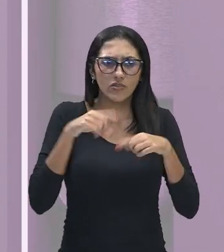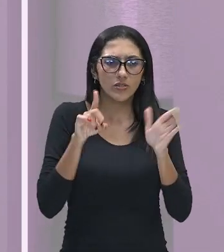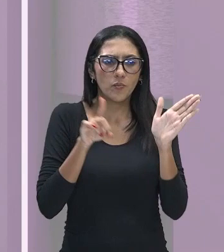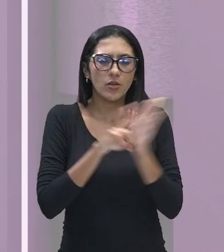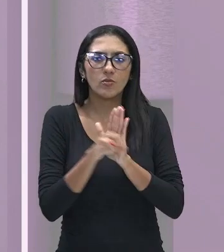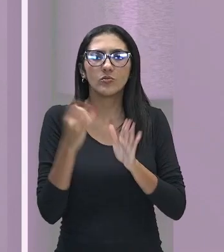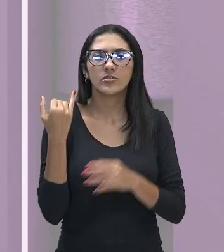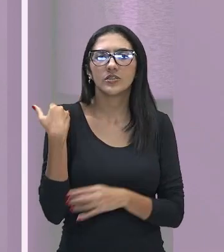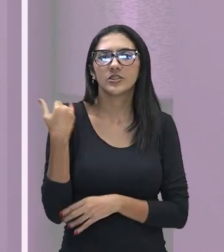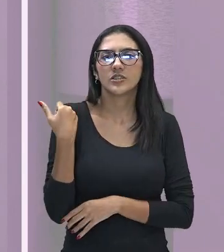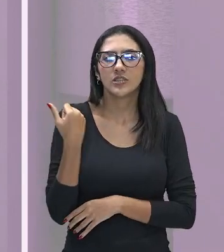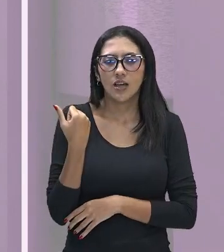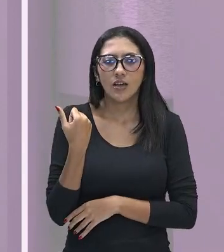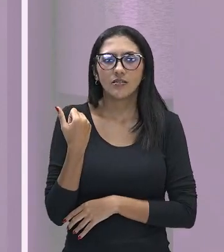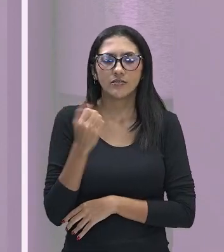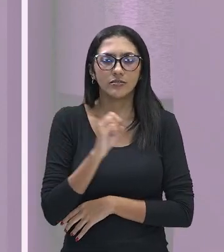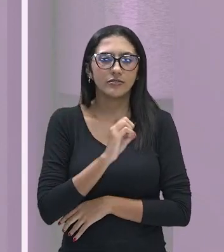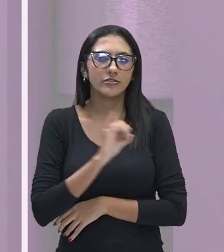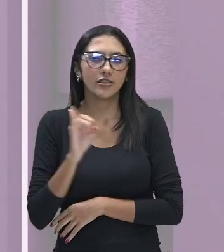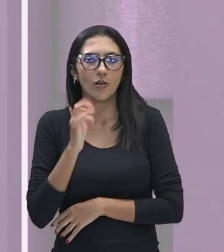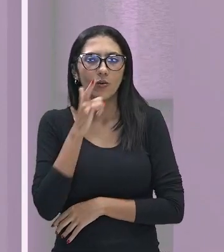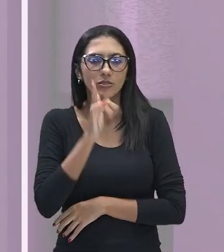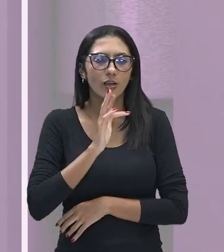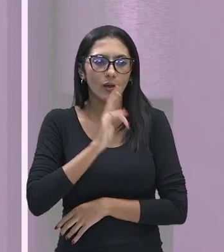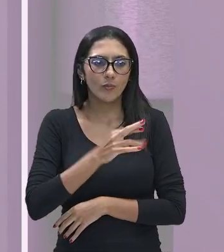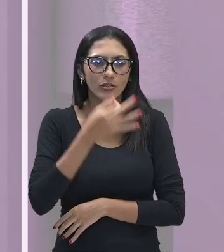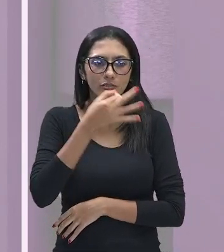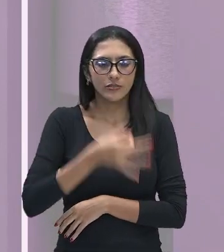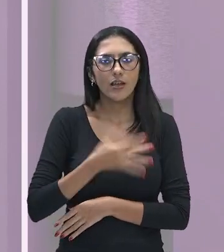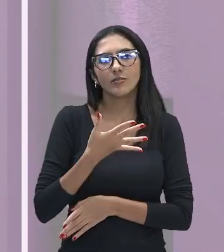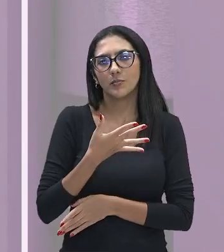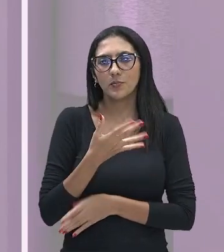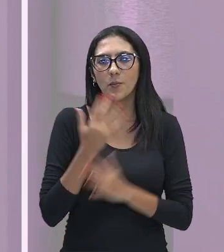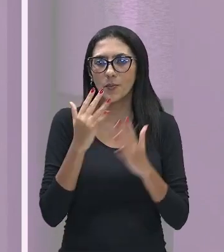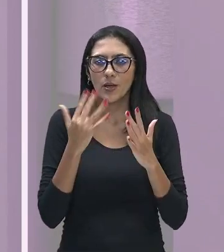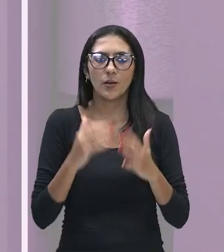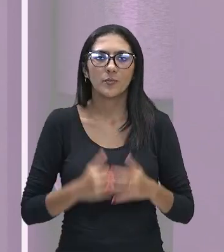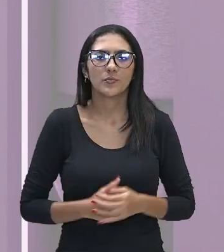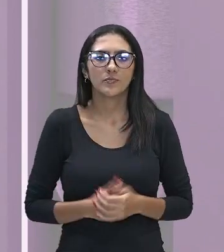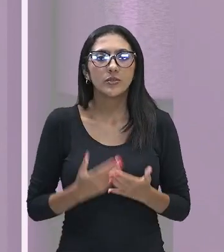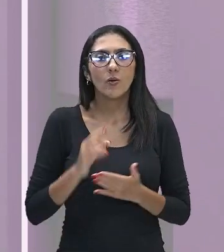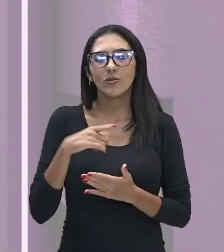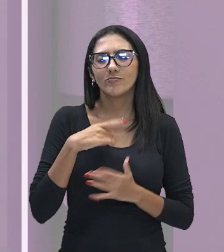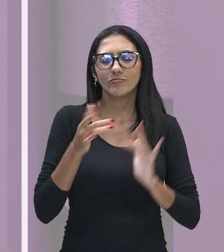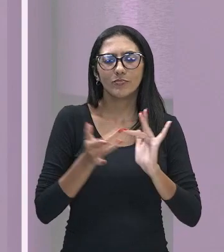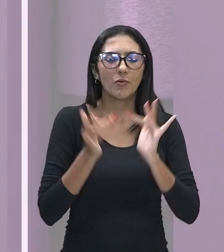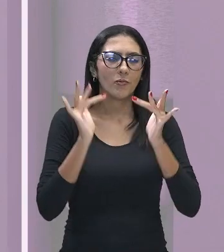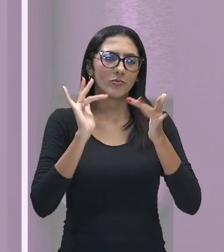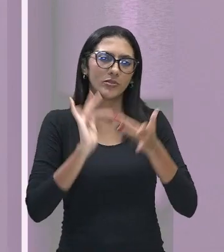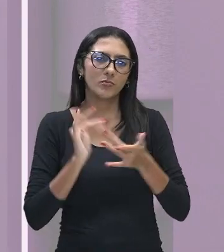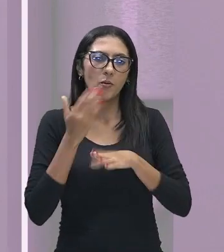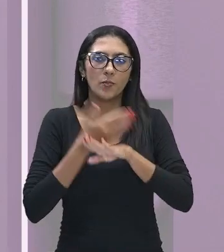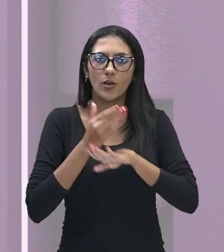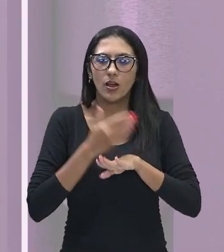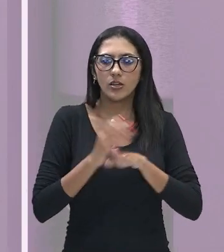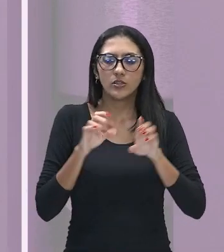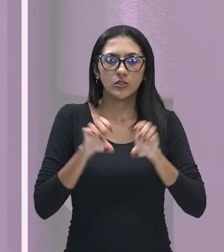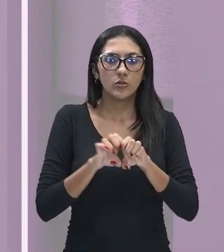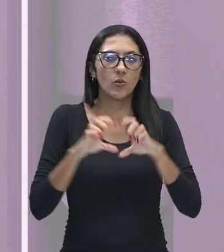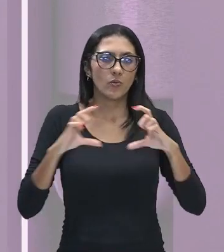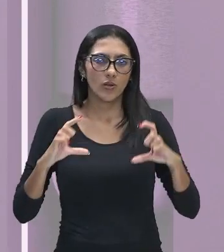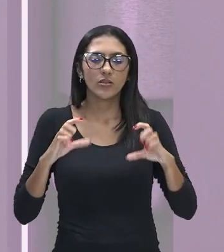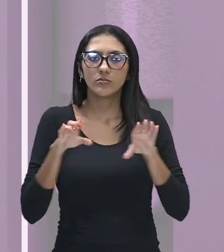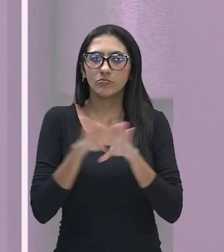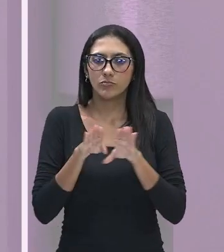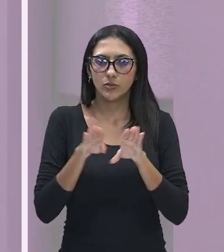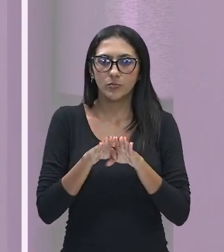quem acertar leva o prêmio proposto. Então, nada mais aí do que contextualizado de aplicação de equação do primeiro